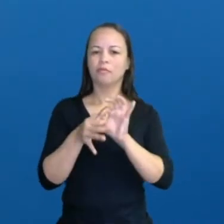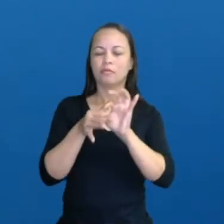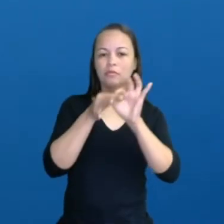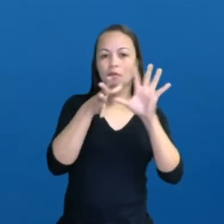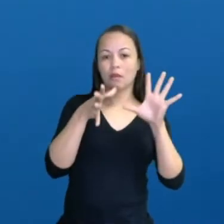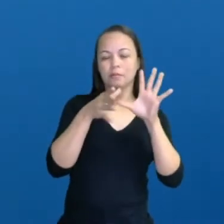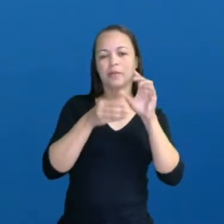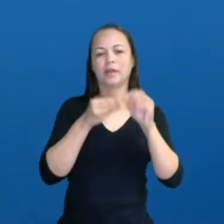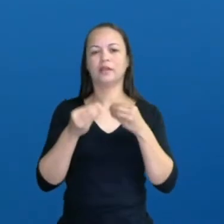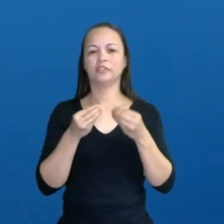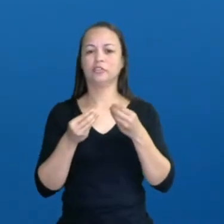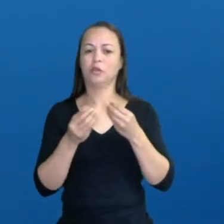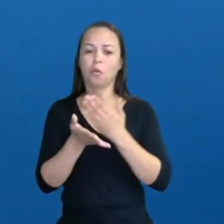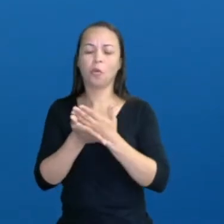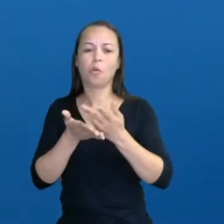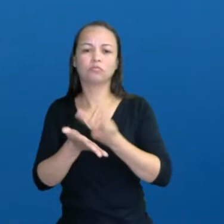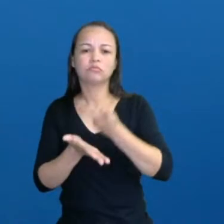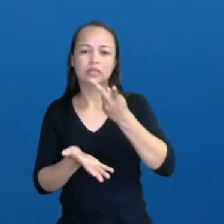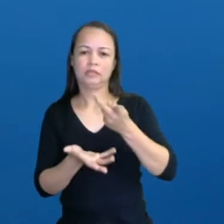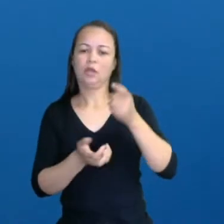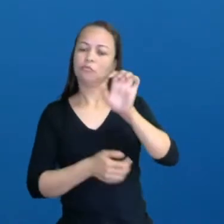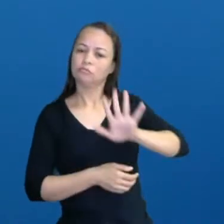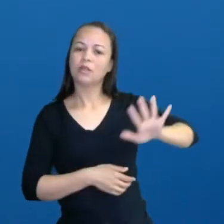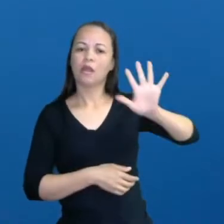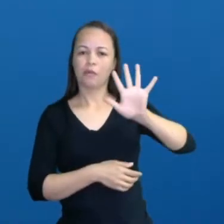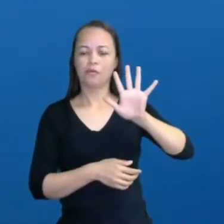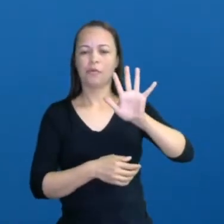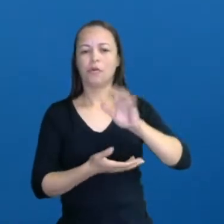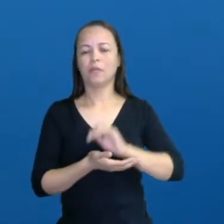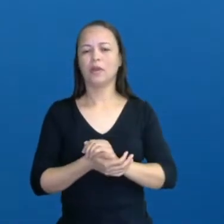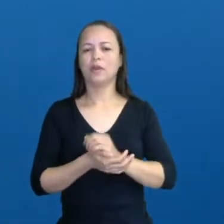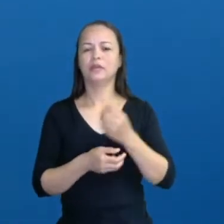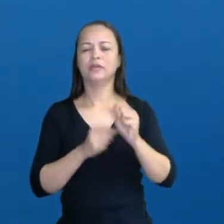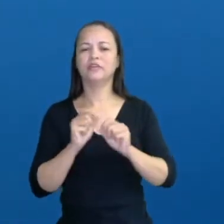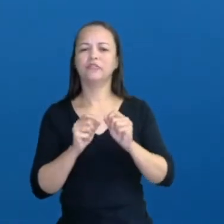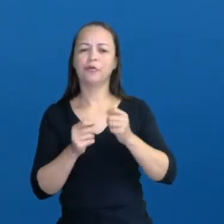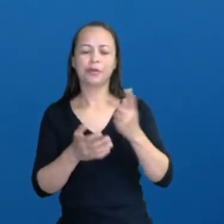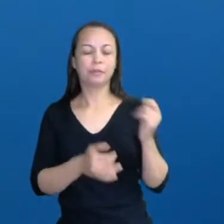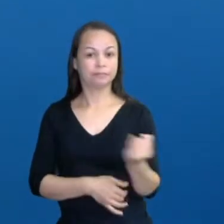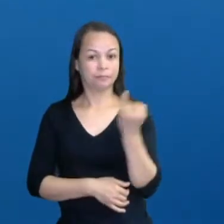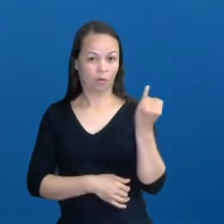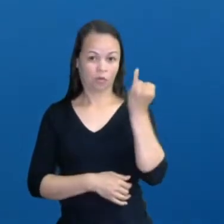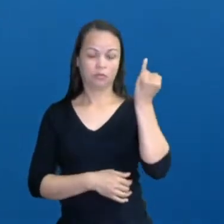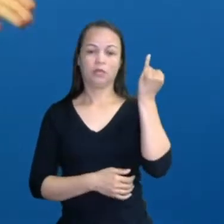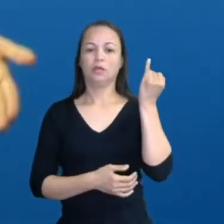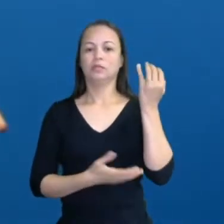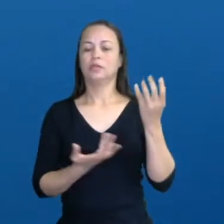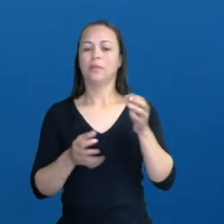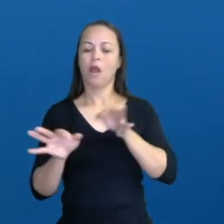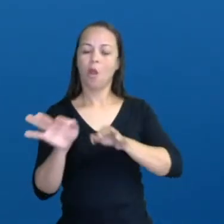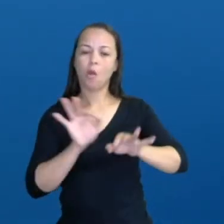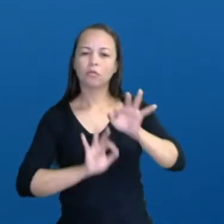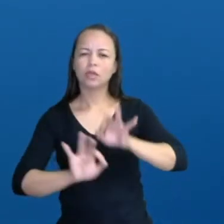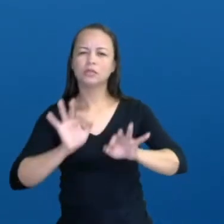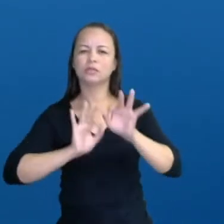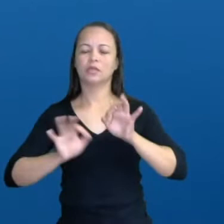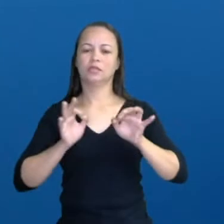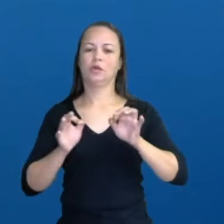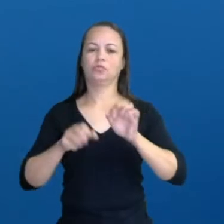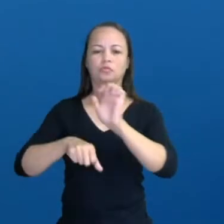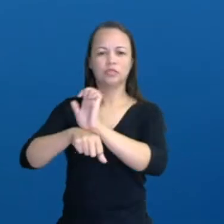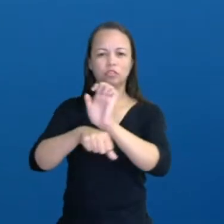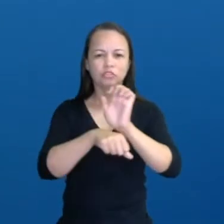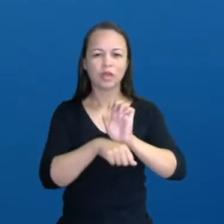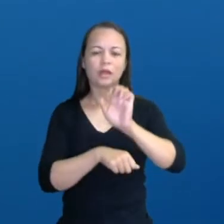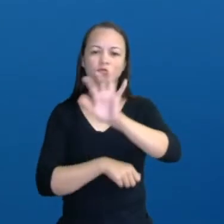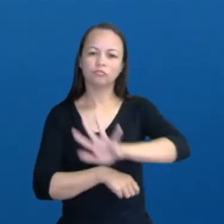Ocidente, especificamente na Europa, e que foram importantes para a organização dos Estados nacionais, que nós